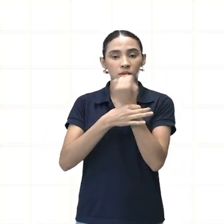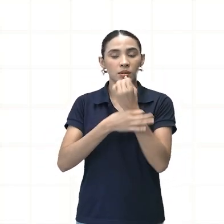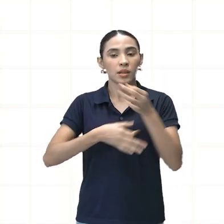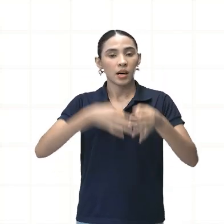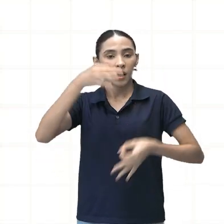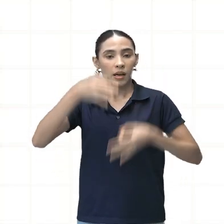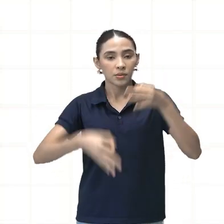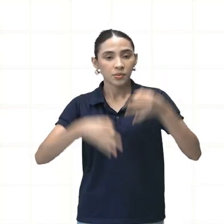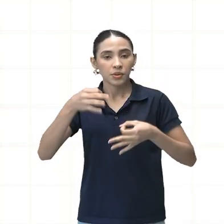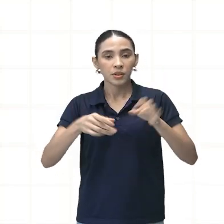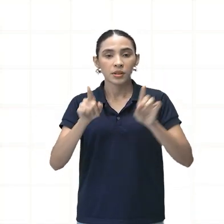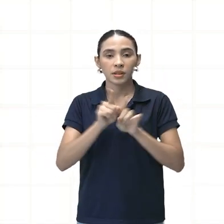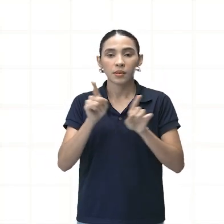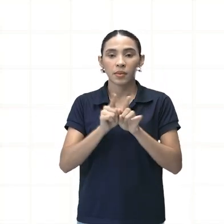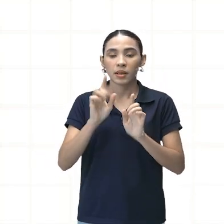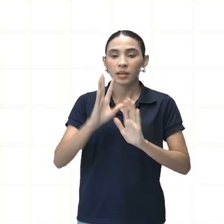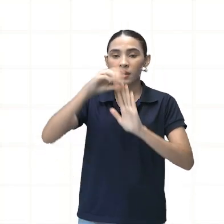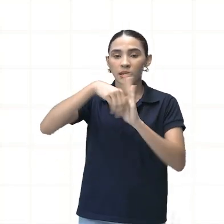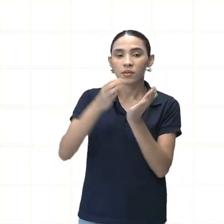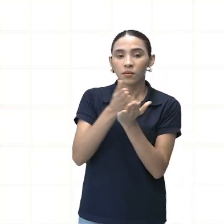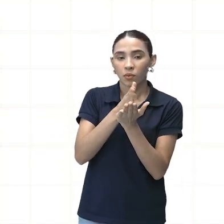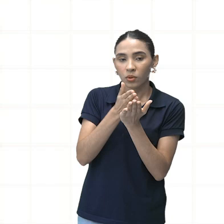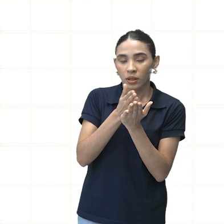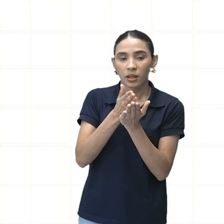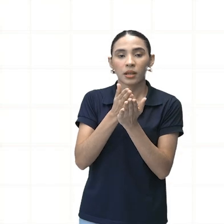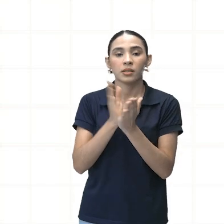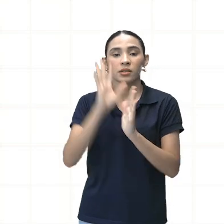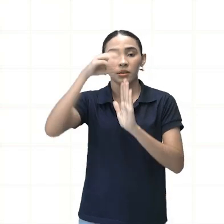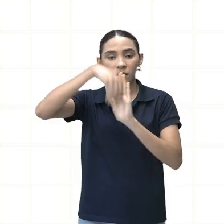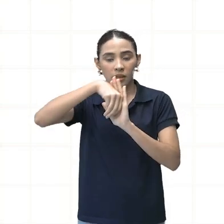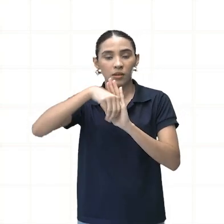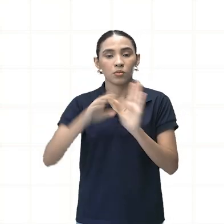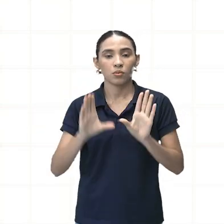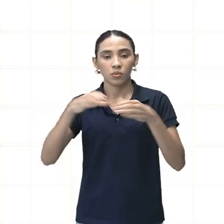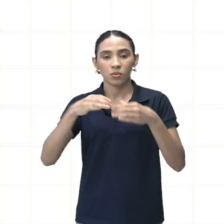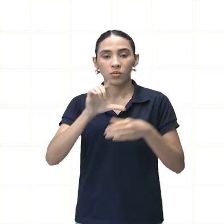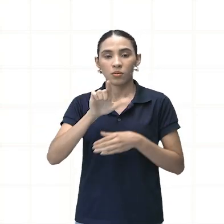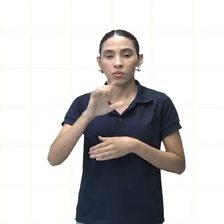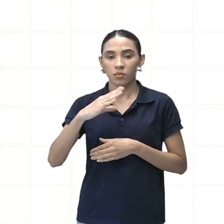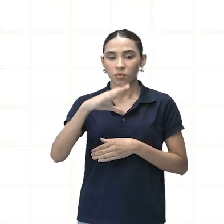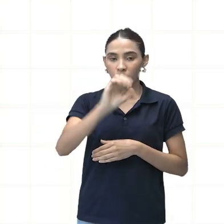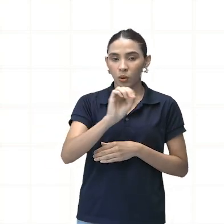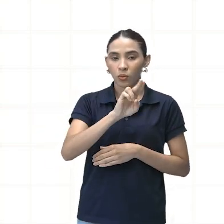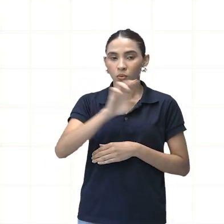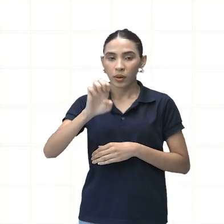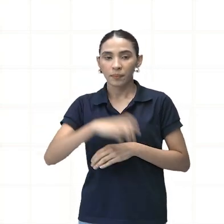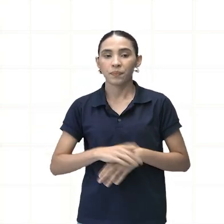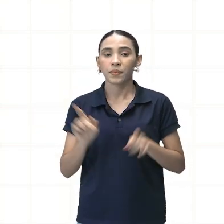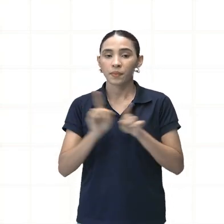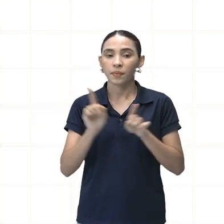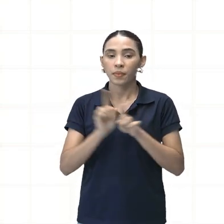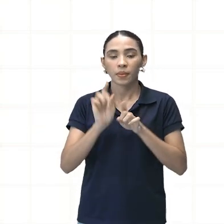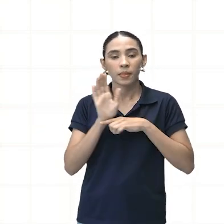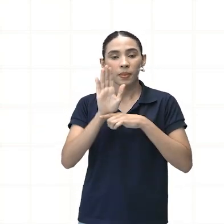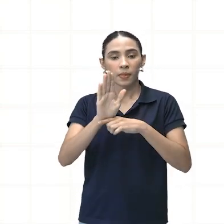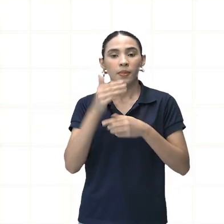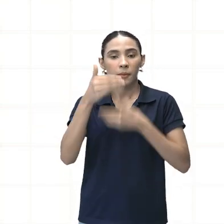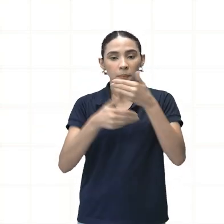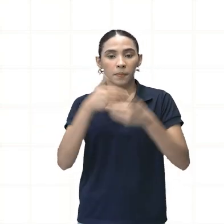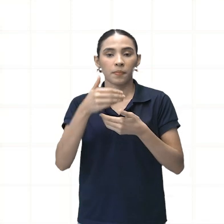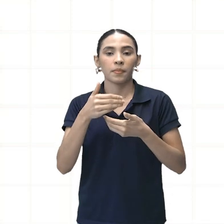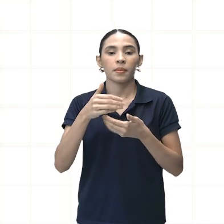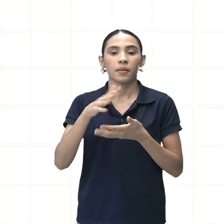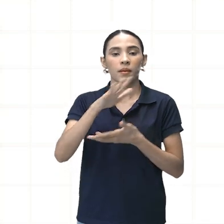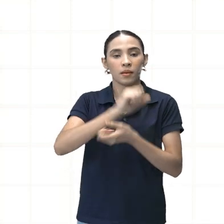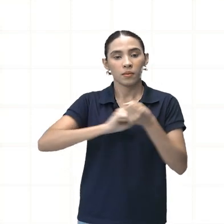a justiça dentro das fronteiras internas, dentro do bloco econômico União Europeia. Favorecer o desenvolvimento